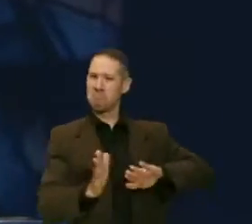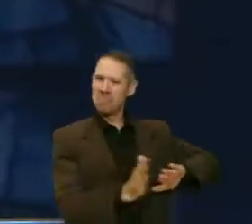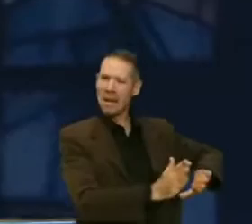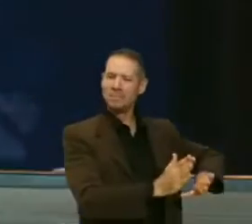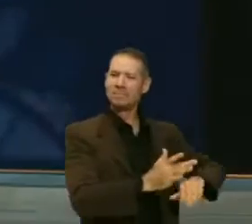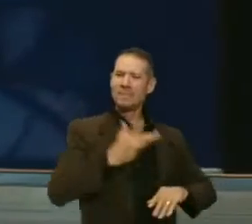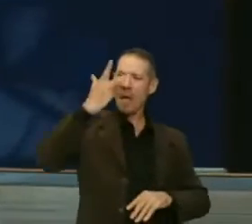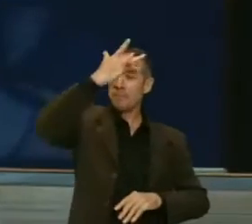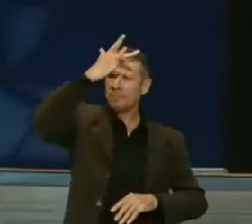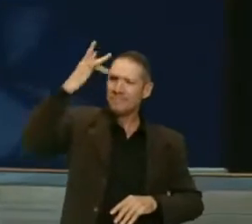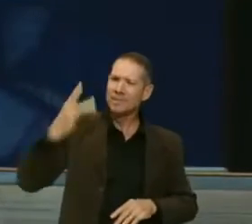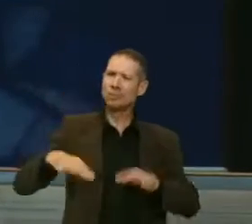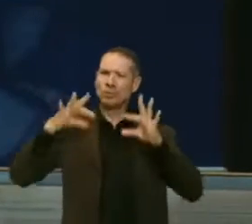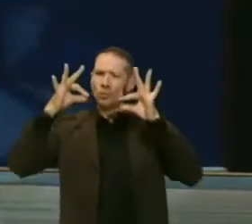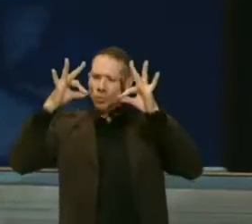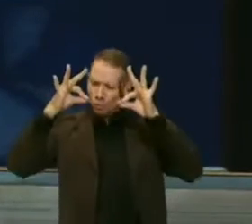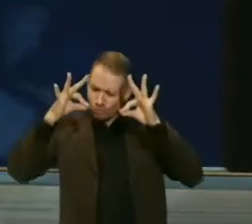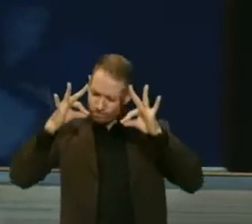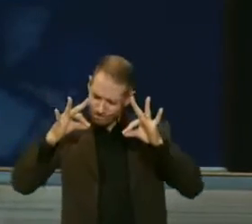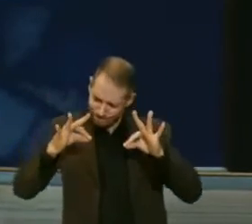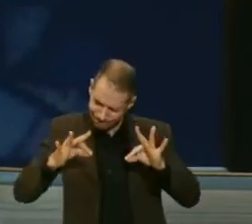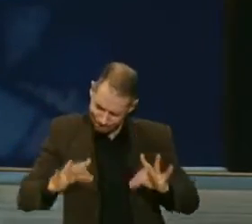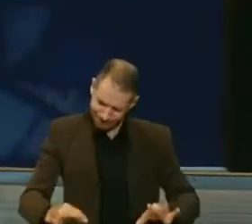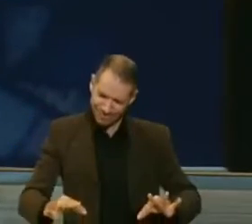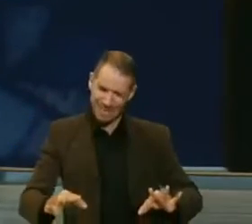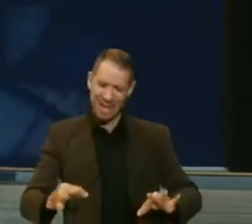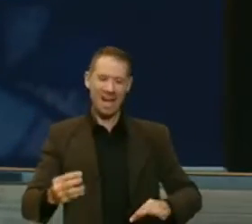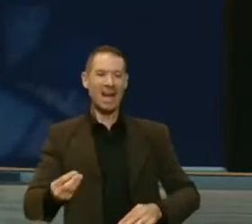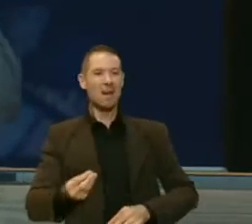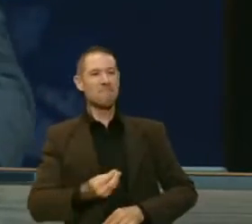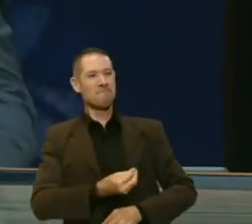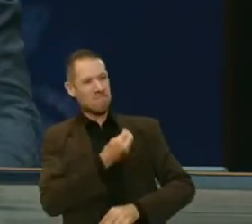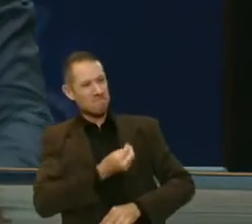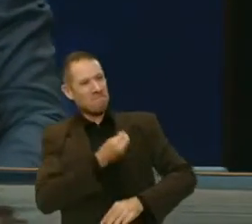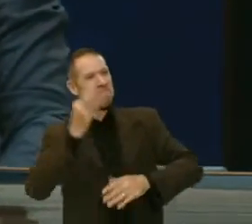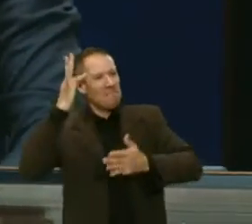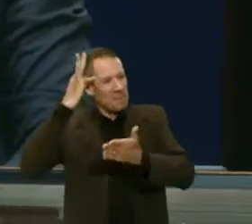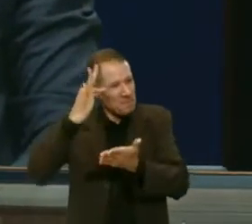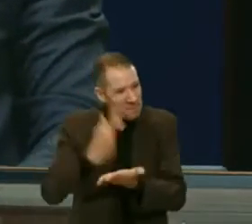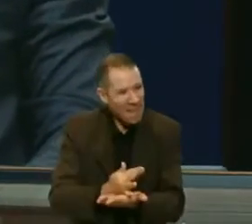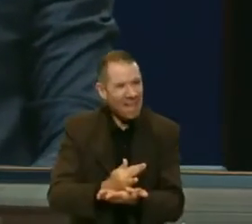o justo viverá pela fé.